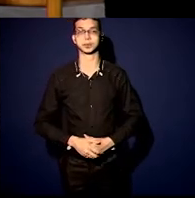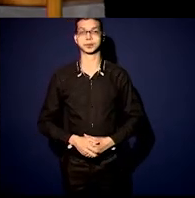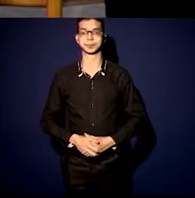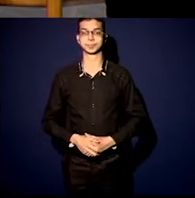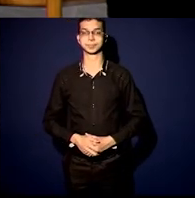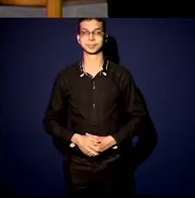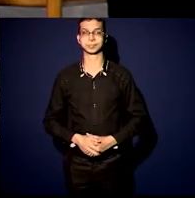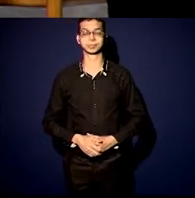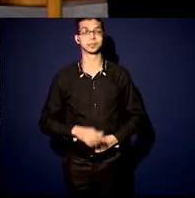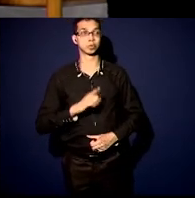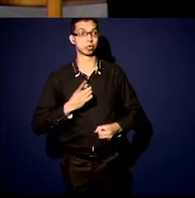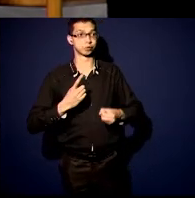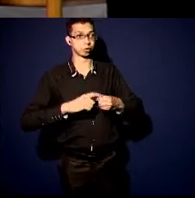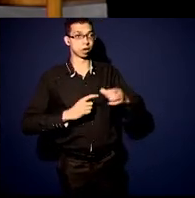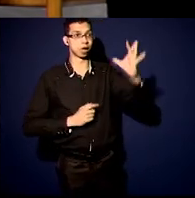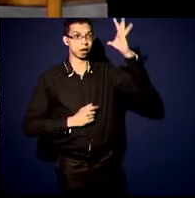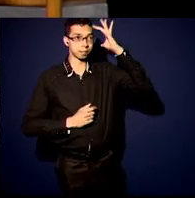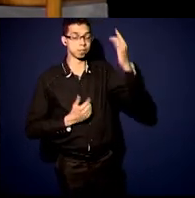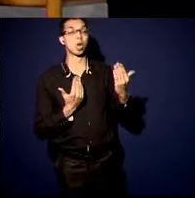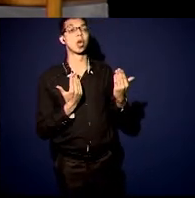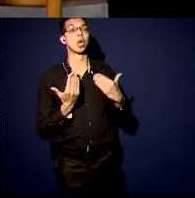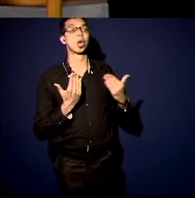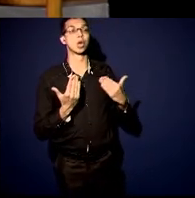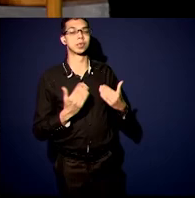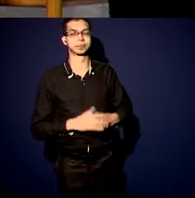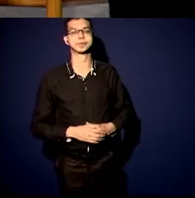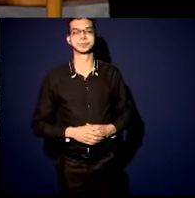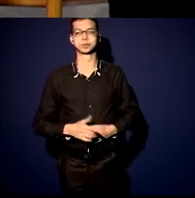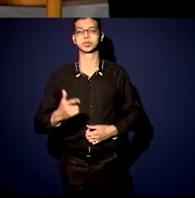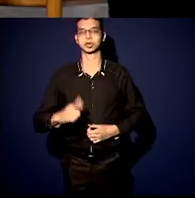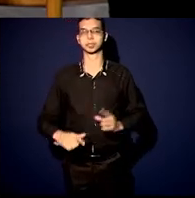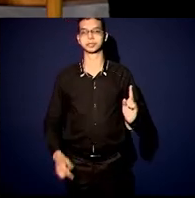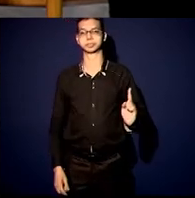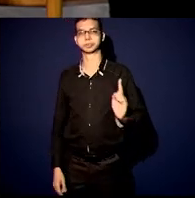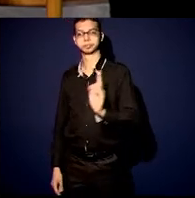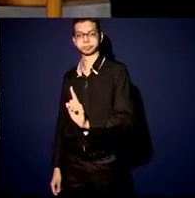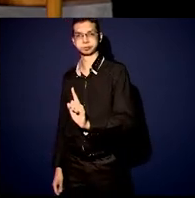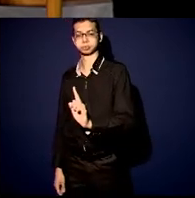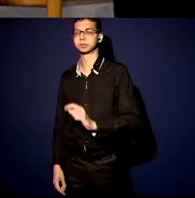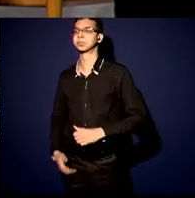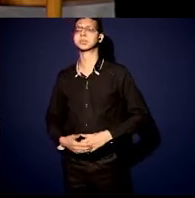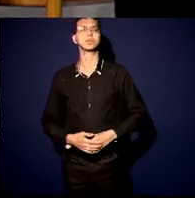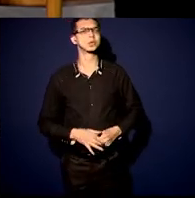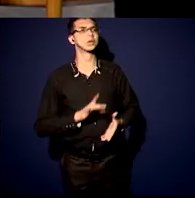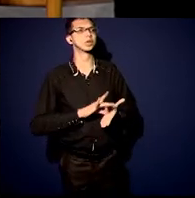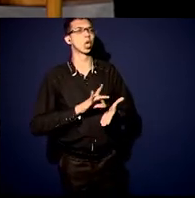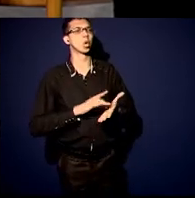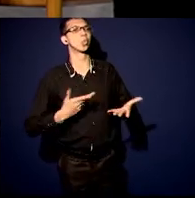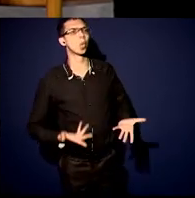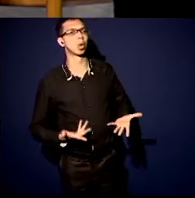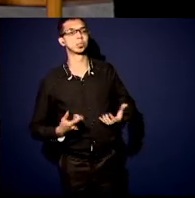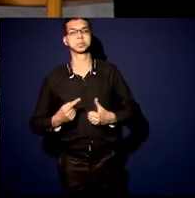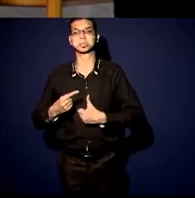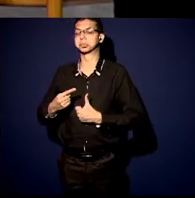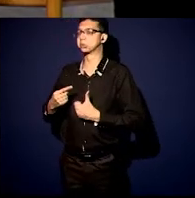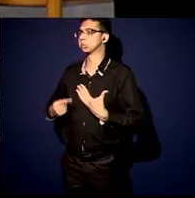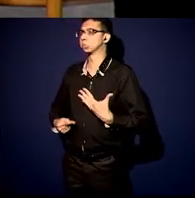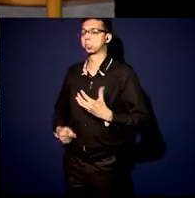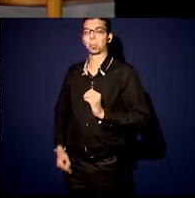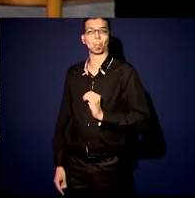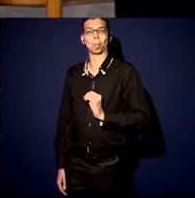volte amanhã para conversar Voltou não tinha nenhum inimigo apontado aí o Jânio